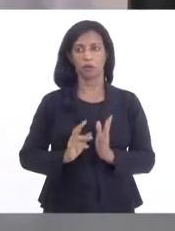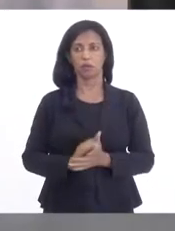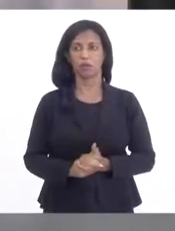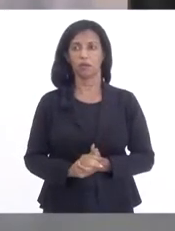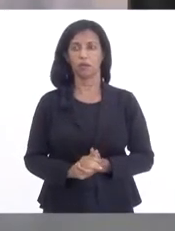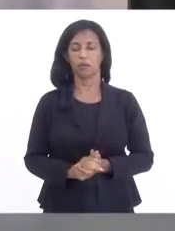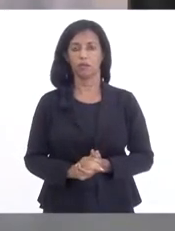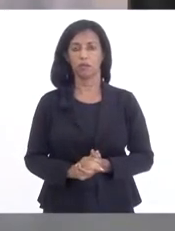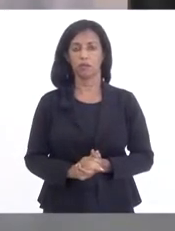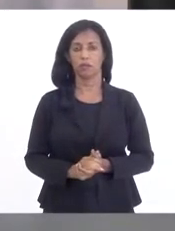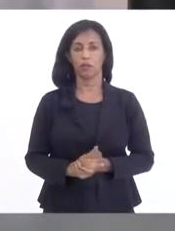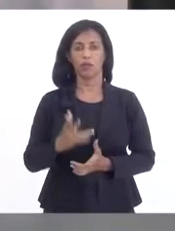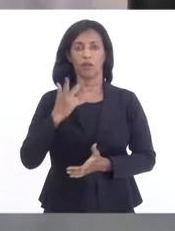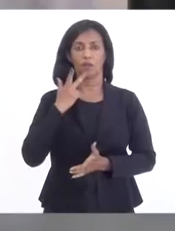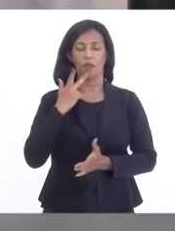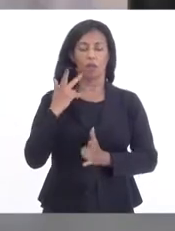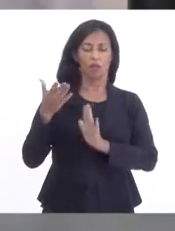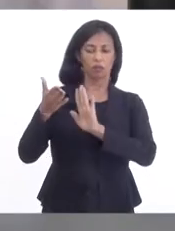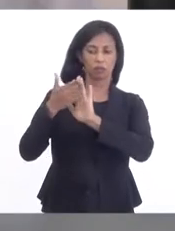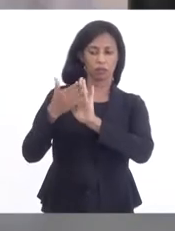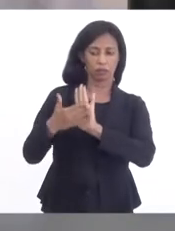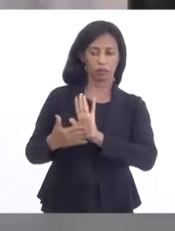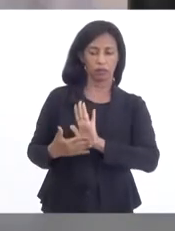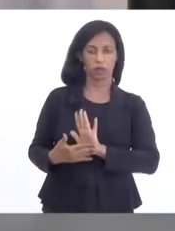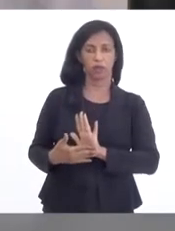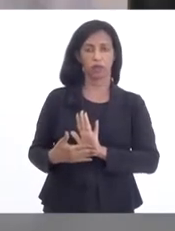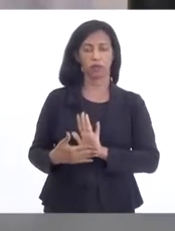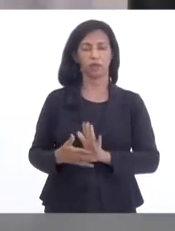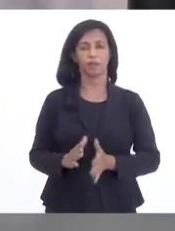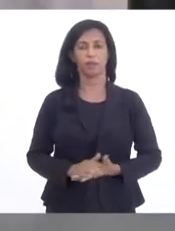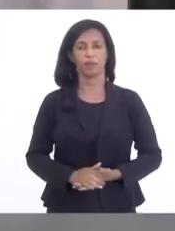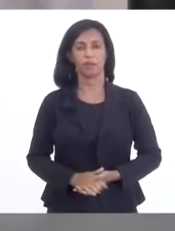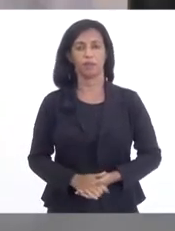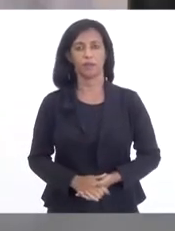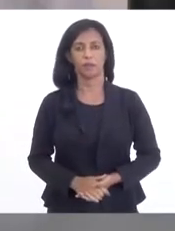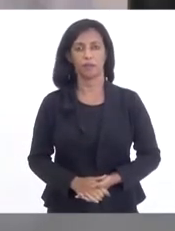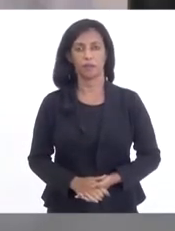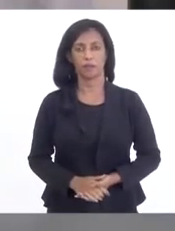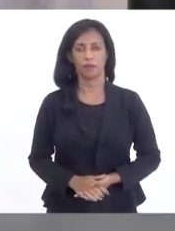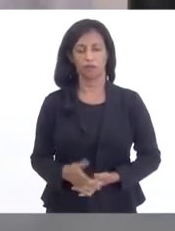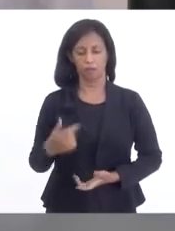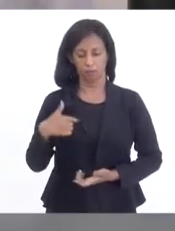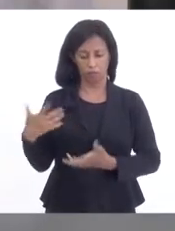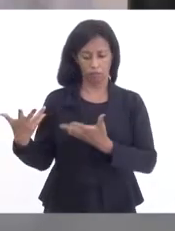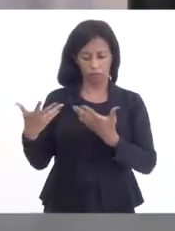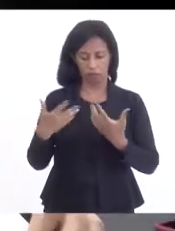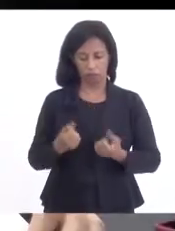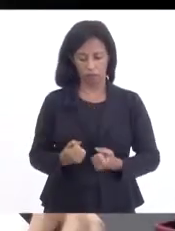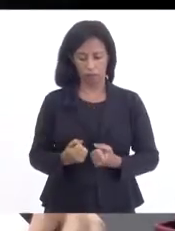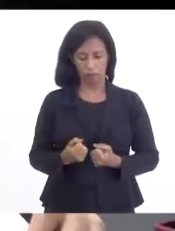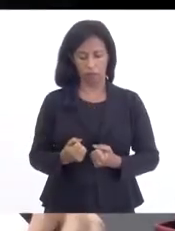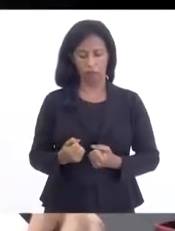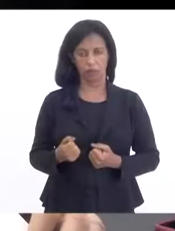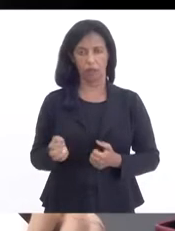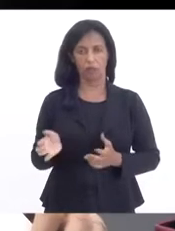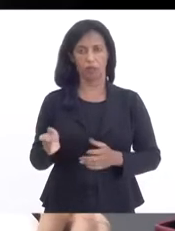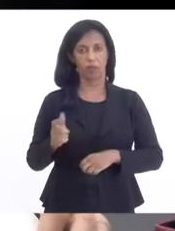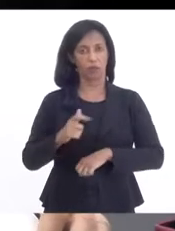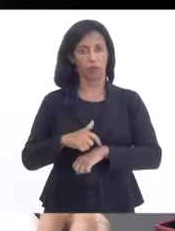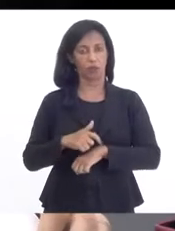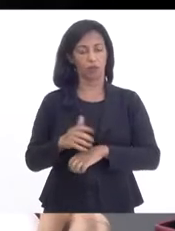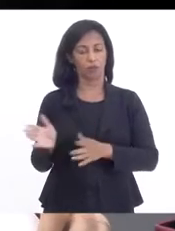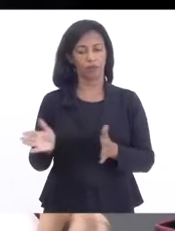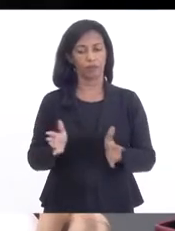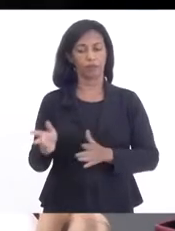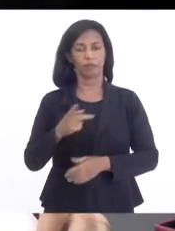Para que eu possa relatar os pareceres e as proposições da pauta. Assumo provisoriamente a